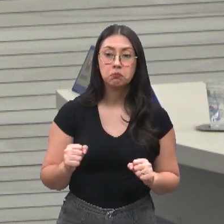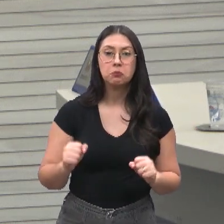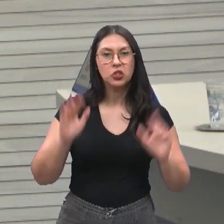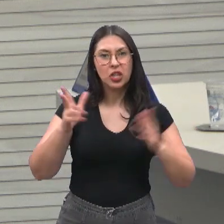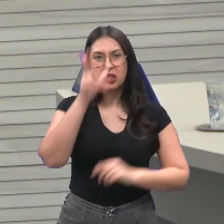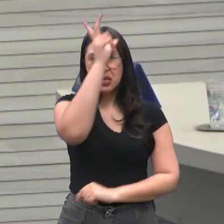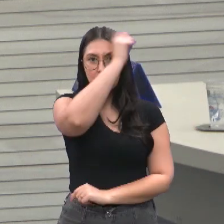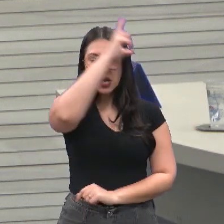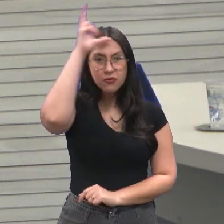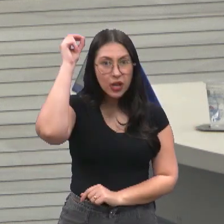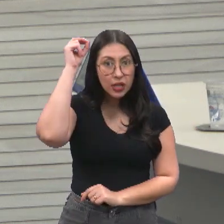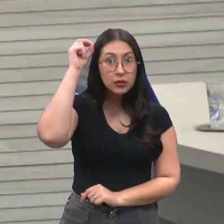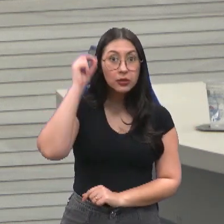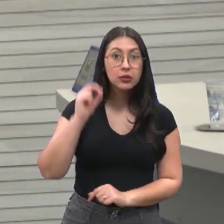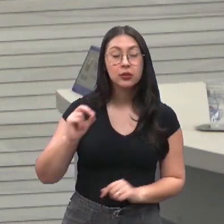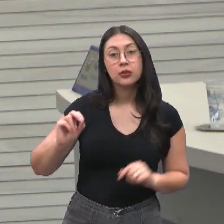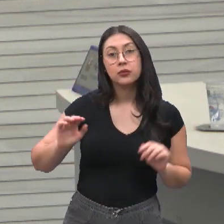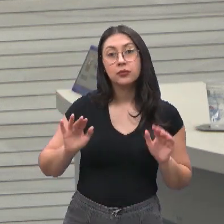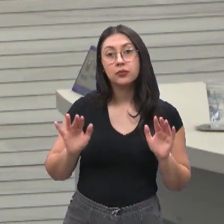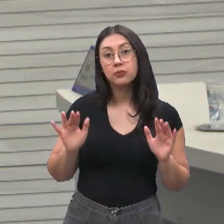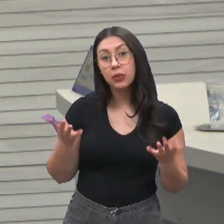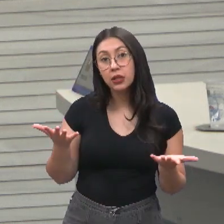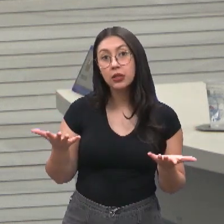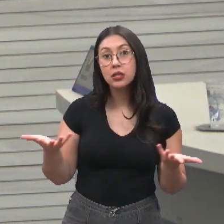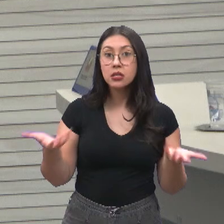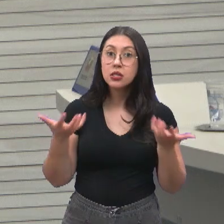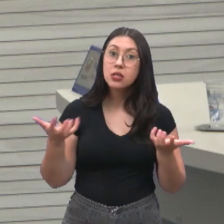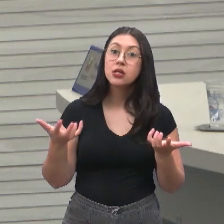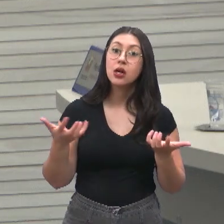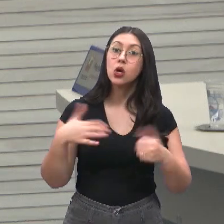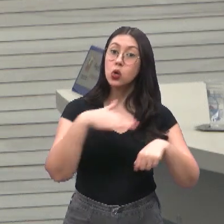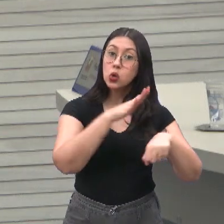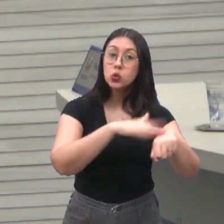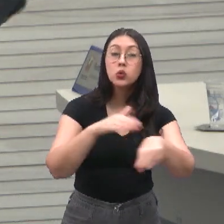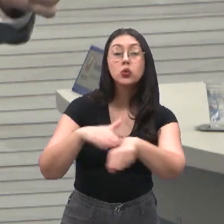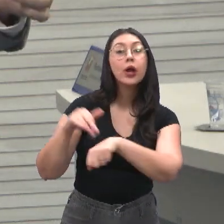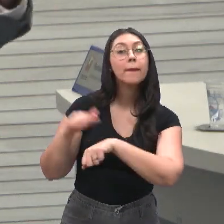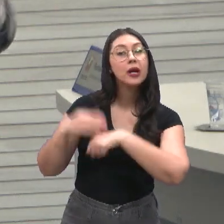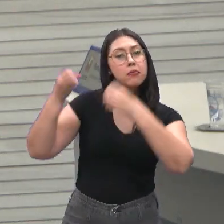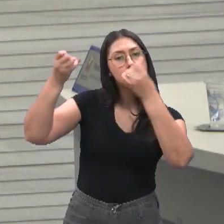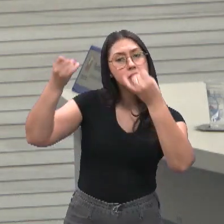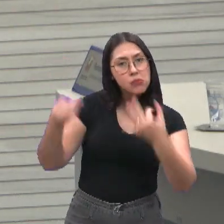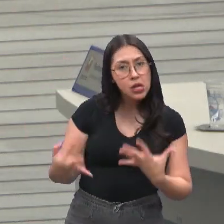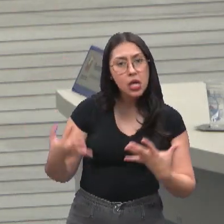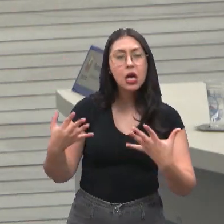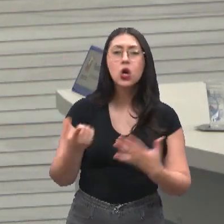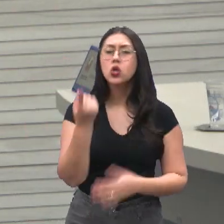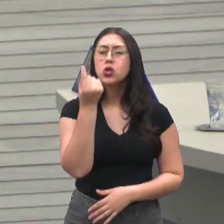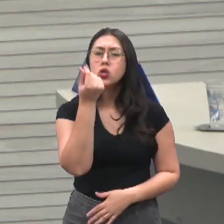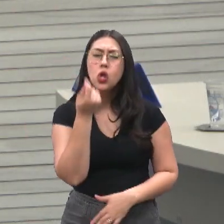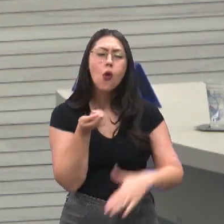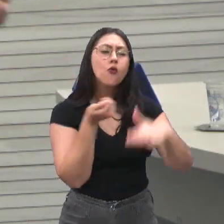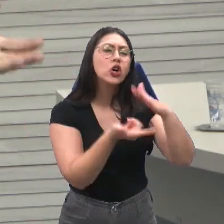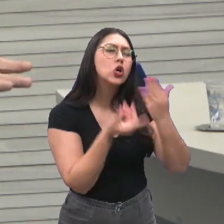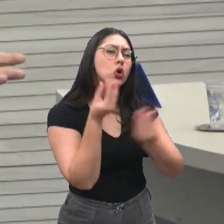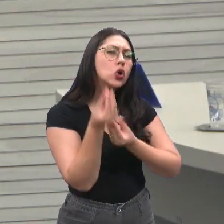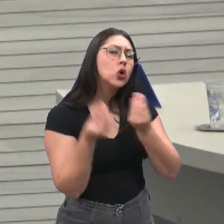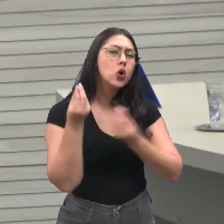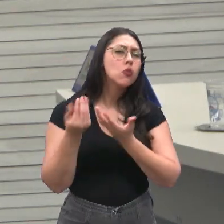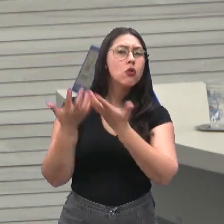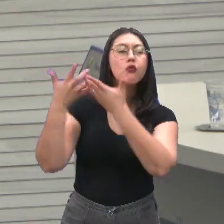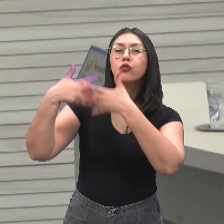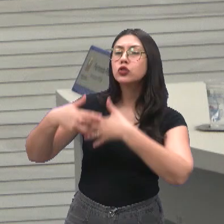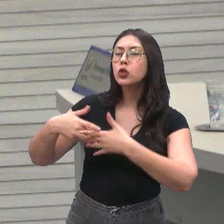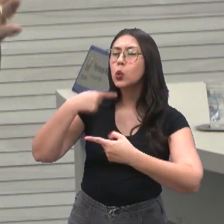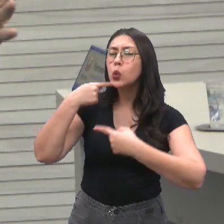gente queria aqui trazer esses funcionários responsáveis pelo Instituto para falar um pouco do investimento, como está funcionando, a gente tirar alguma